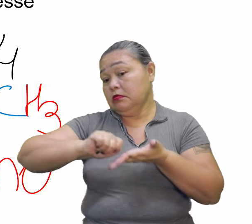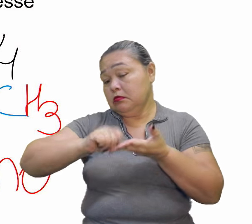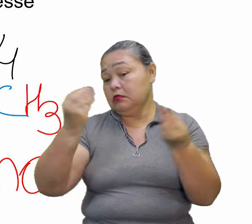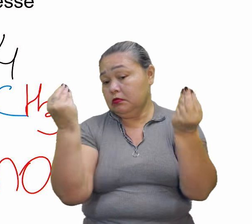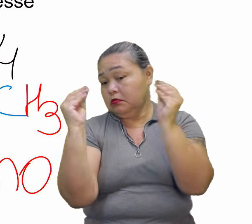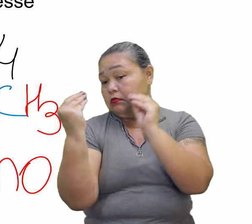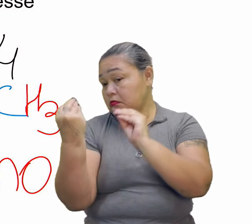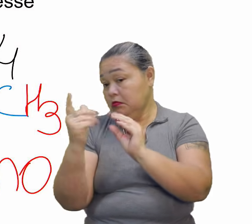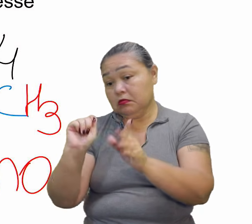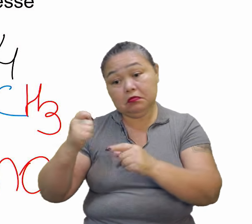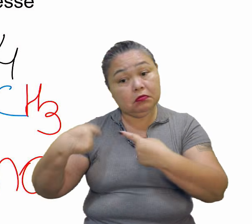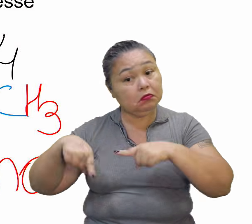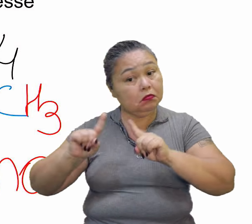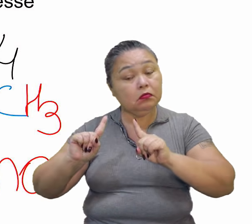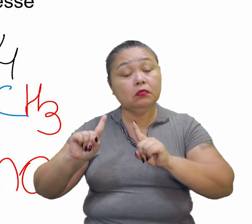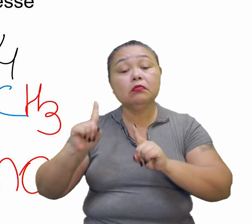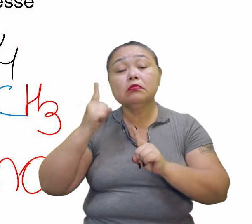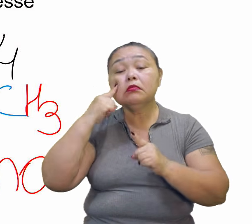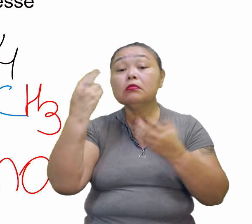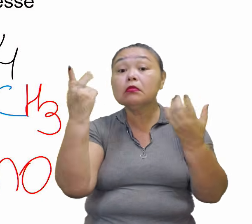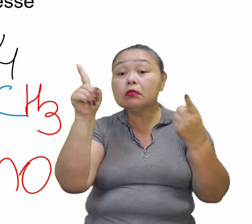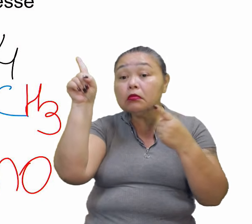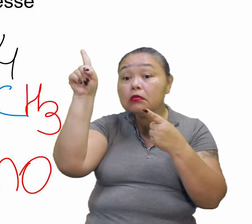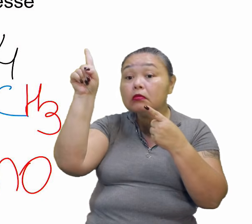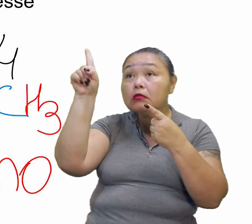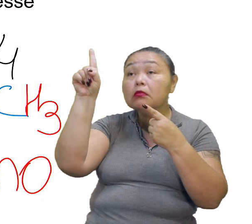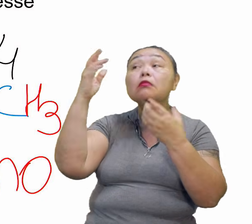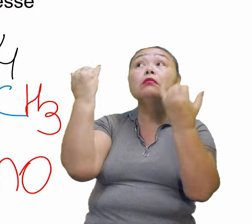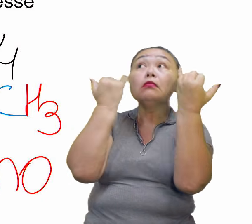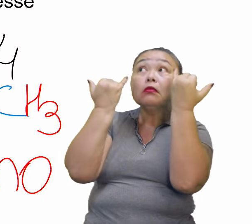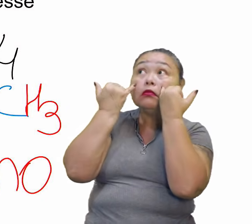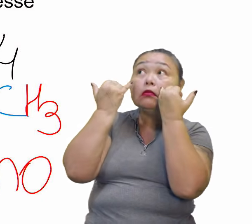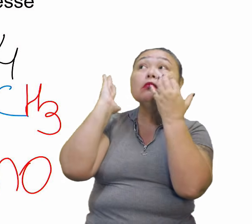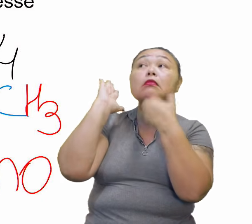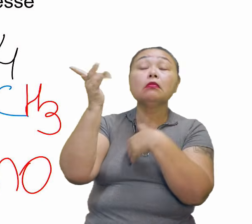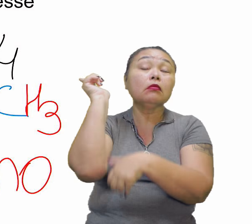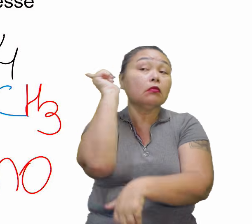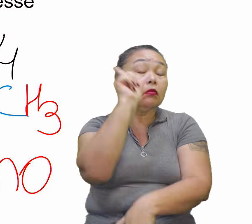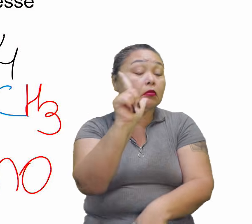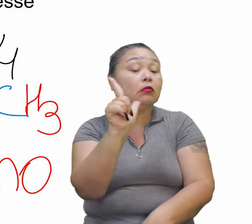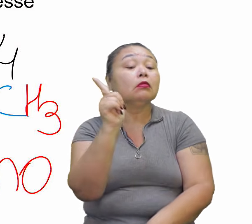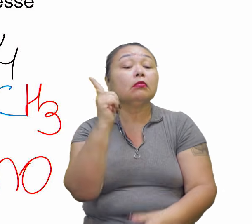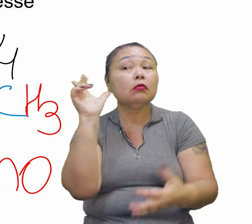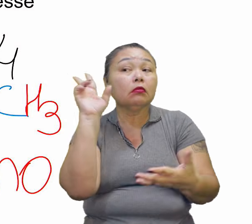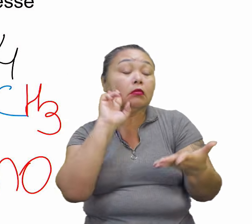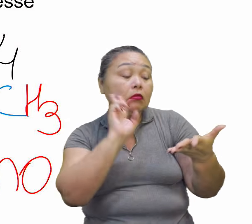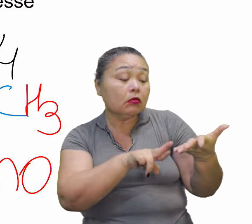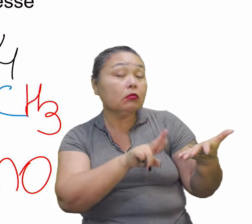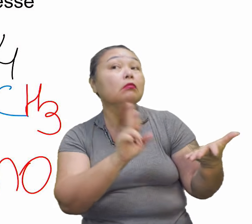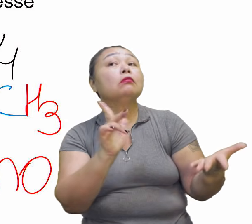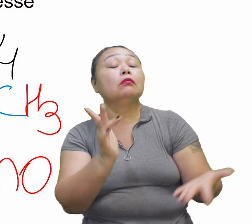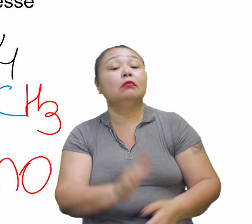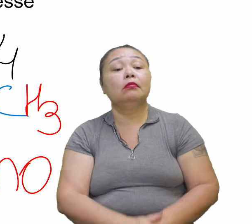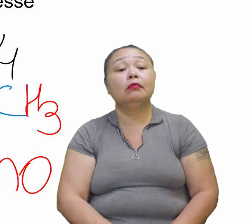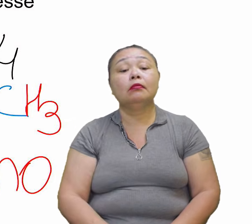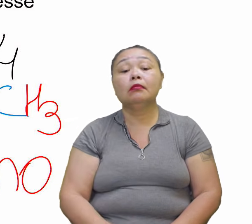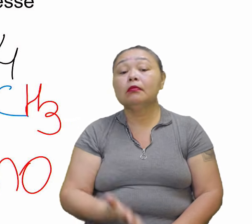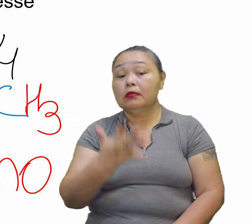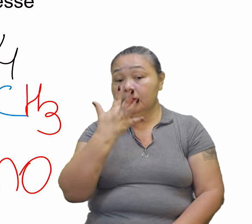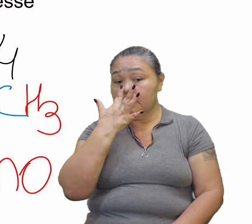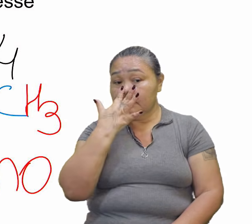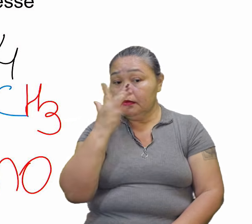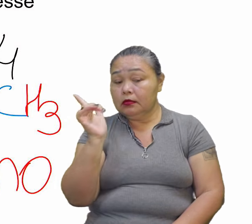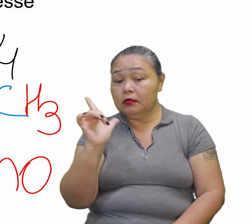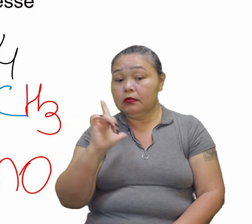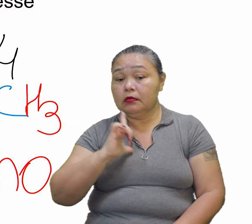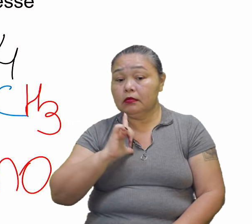a estrutura, tá, gente? Só pelas informações você já consegue fazer essa resposta. Então, a gente